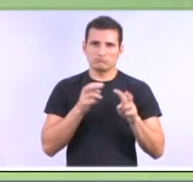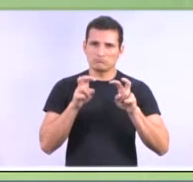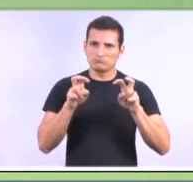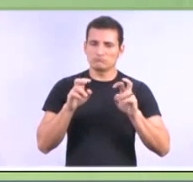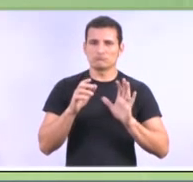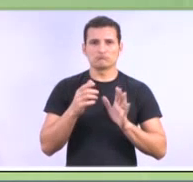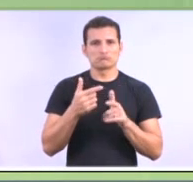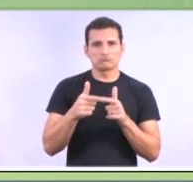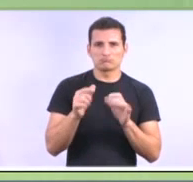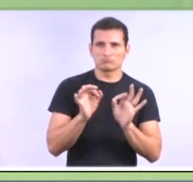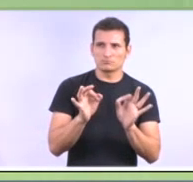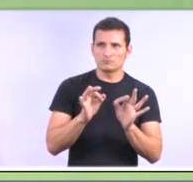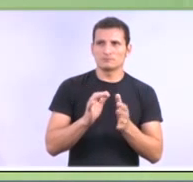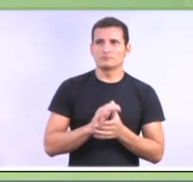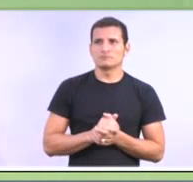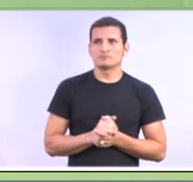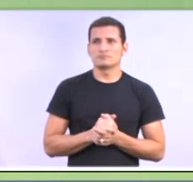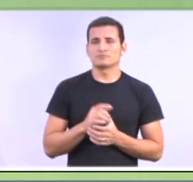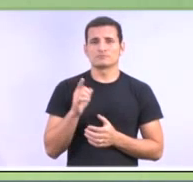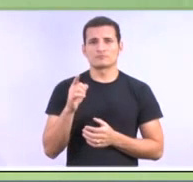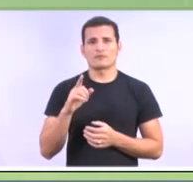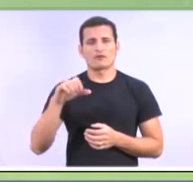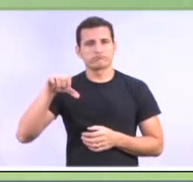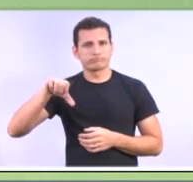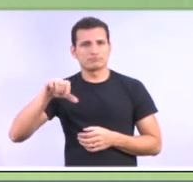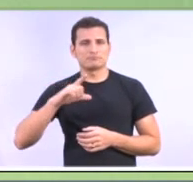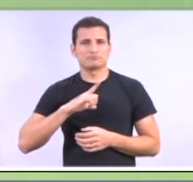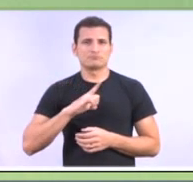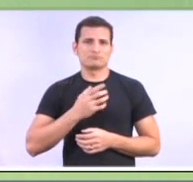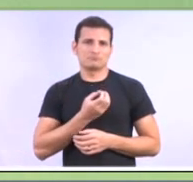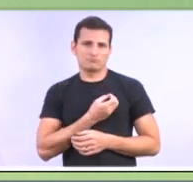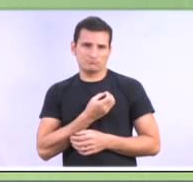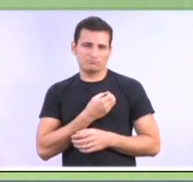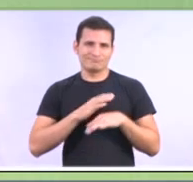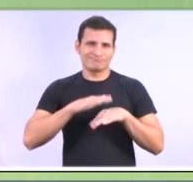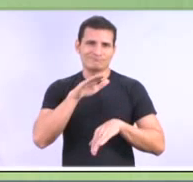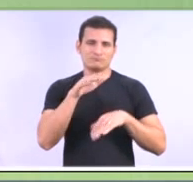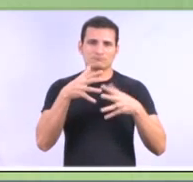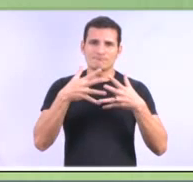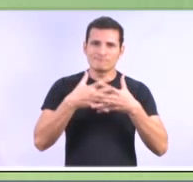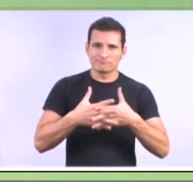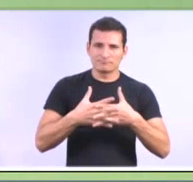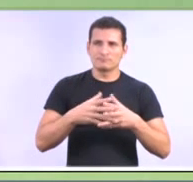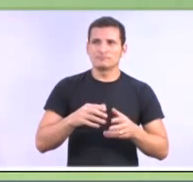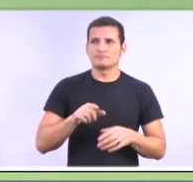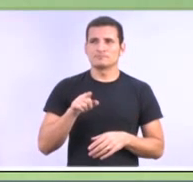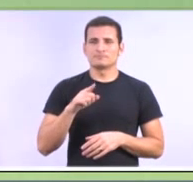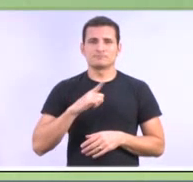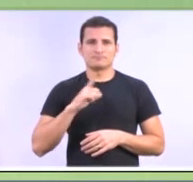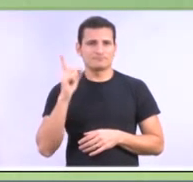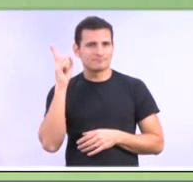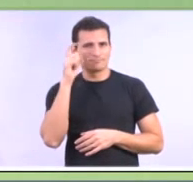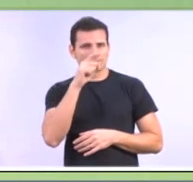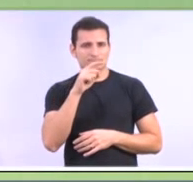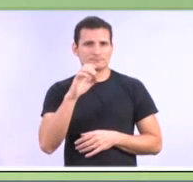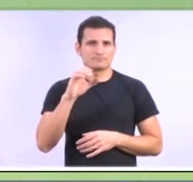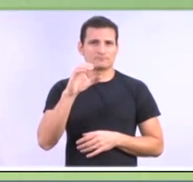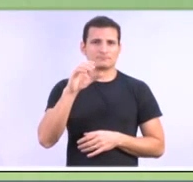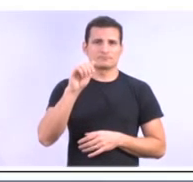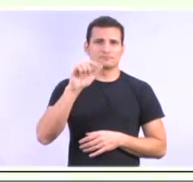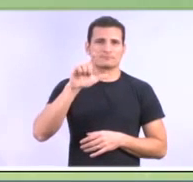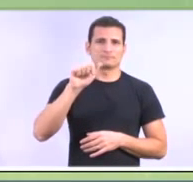desvantagem, temos os protocolos de comunicação, são mais complexos e têm dificuldade de